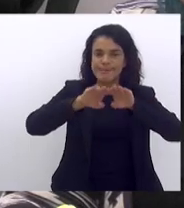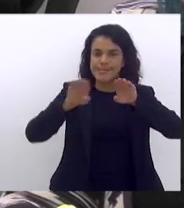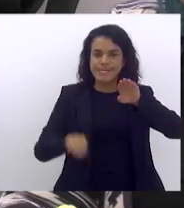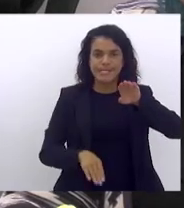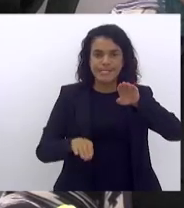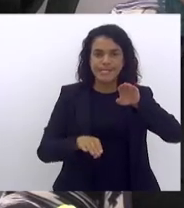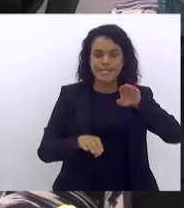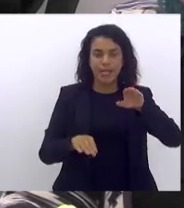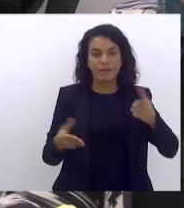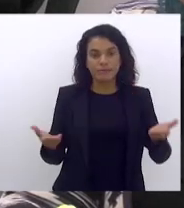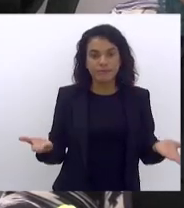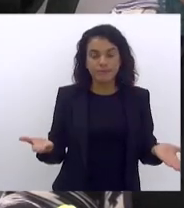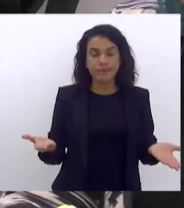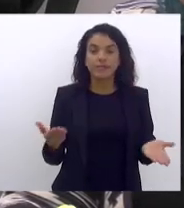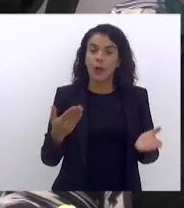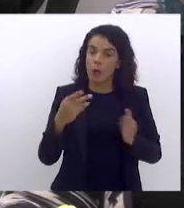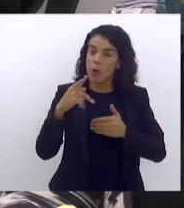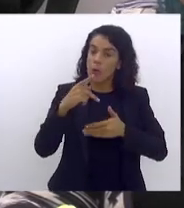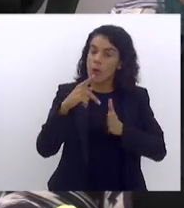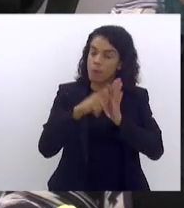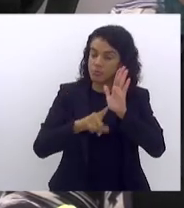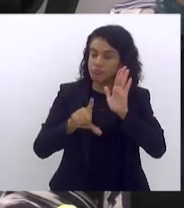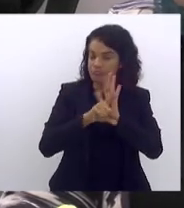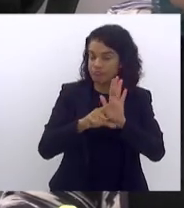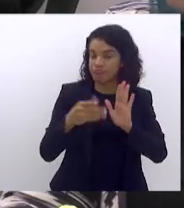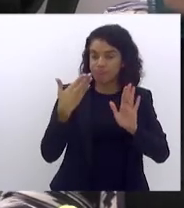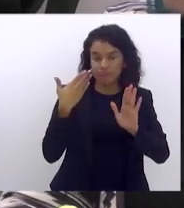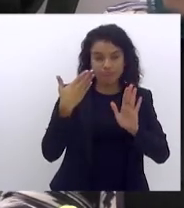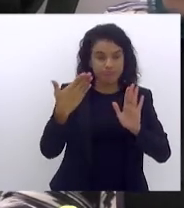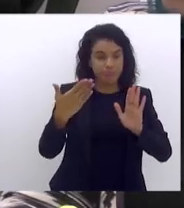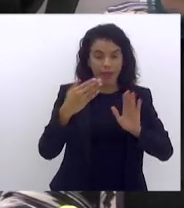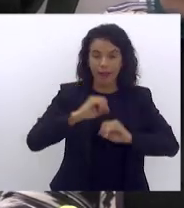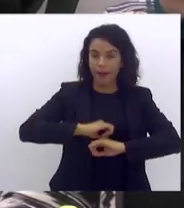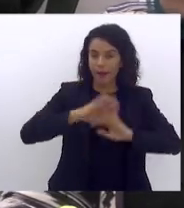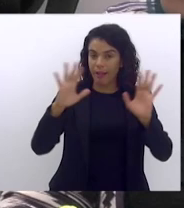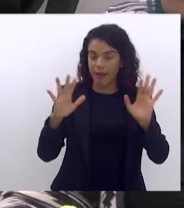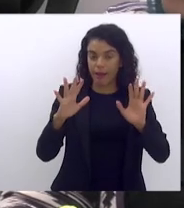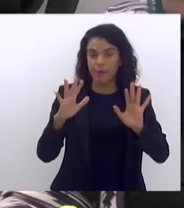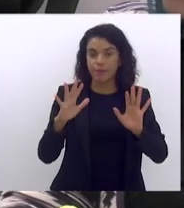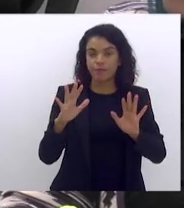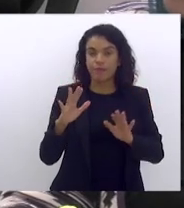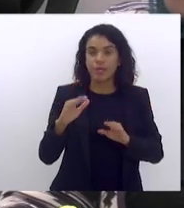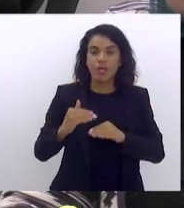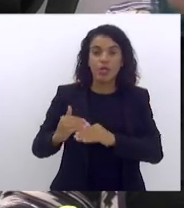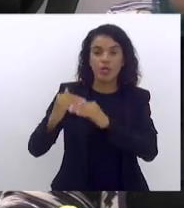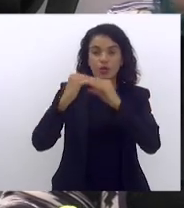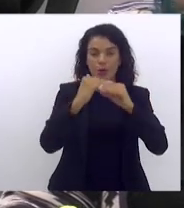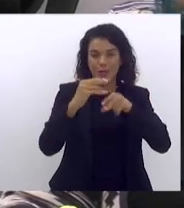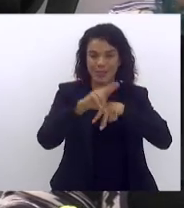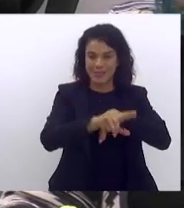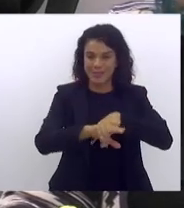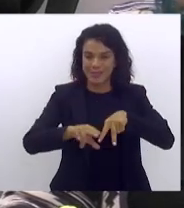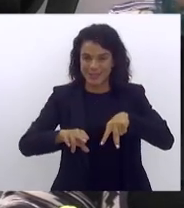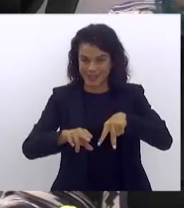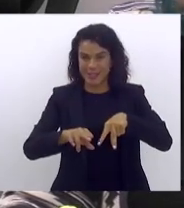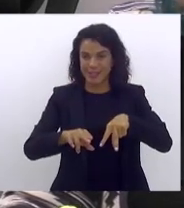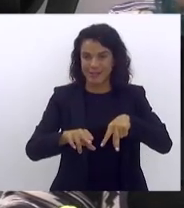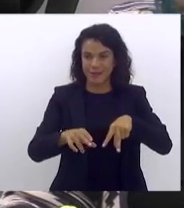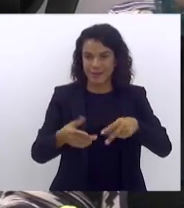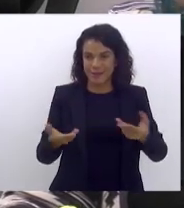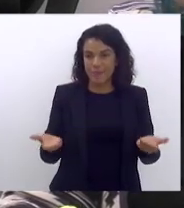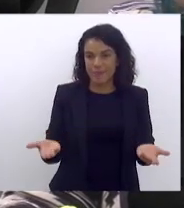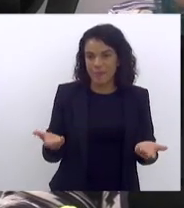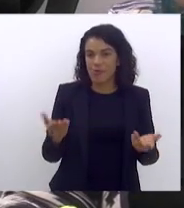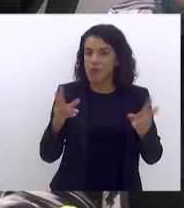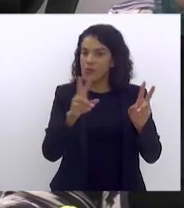exemplo, ele cita aqui, claramente no projeto de lei, igualdade de gênero e outros assuntos similares como um dos